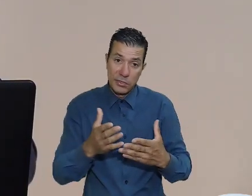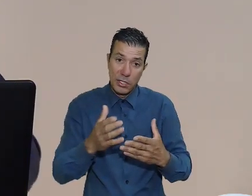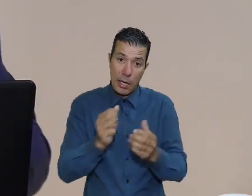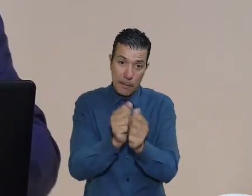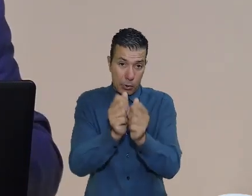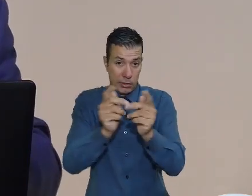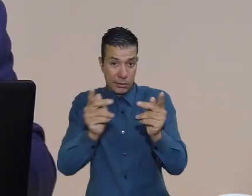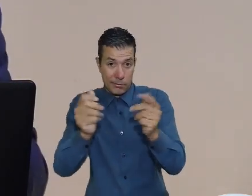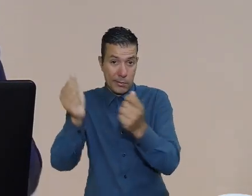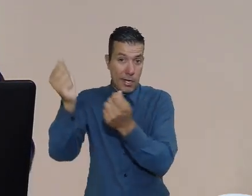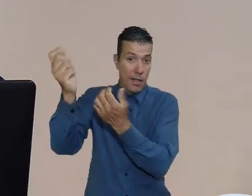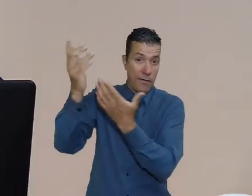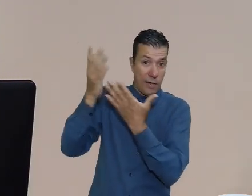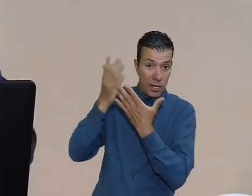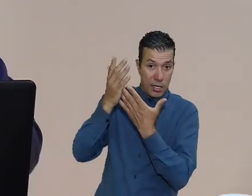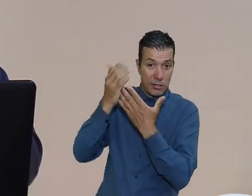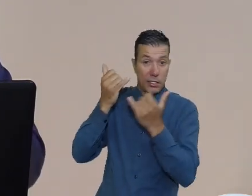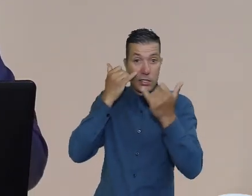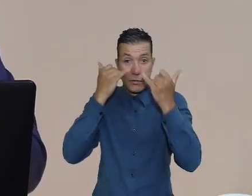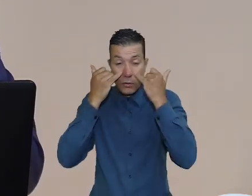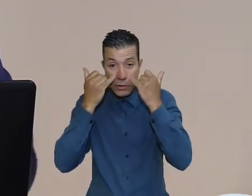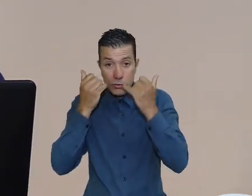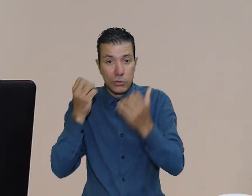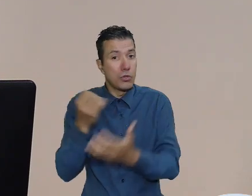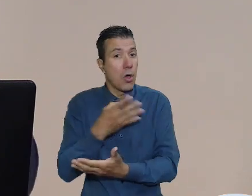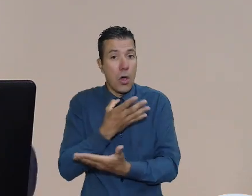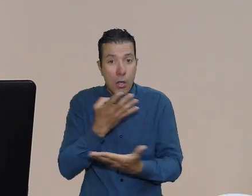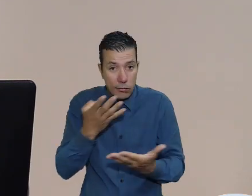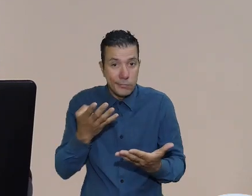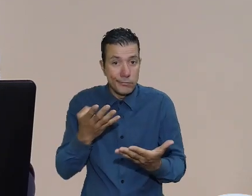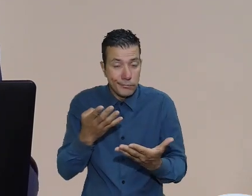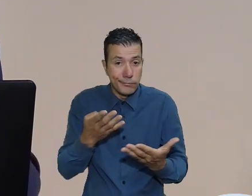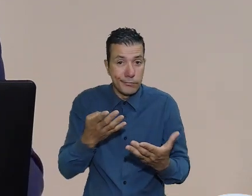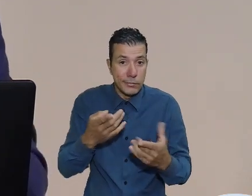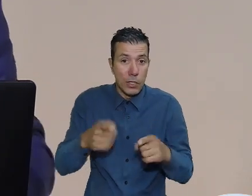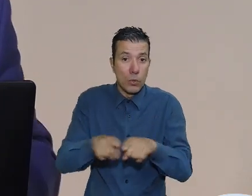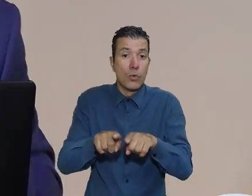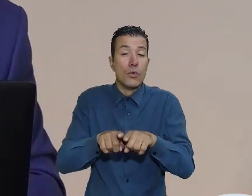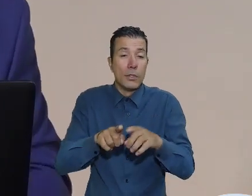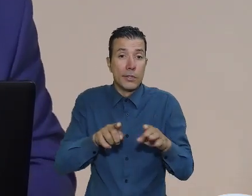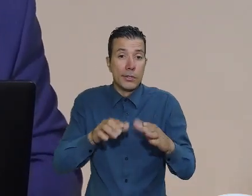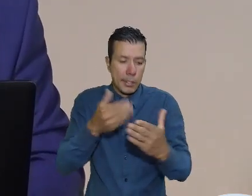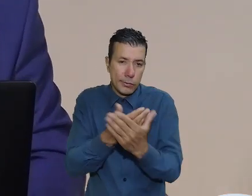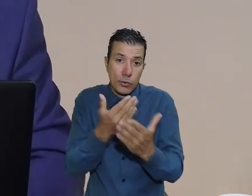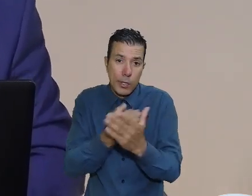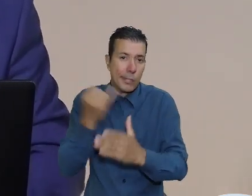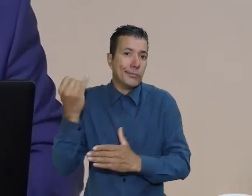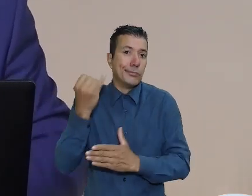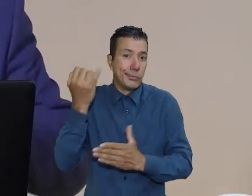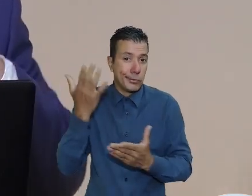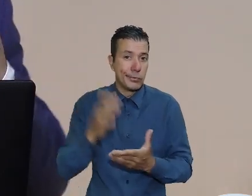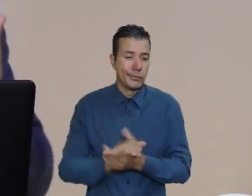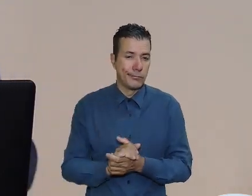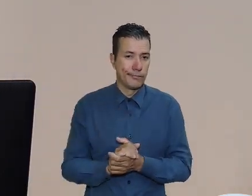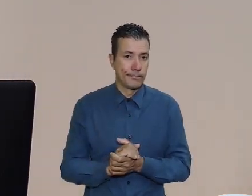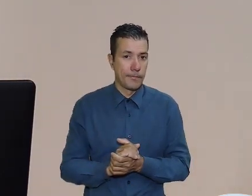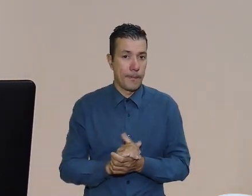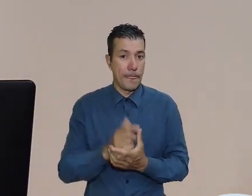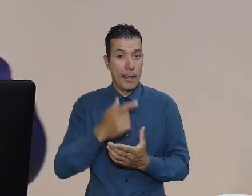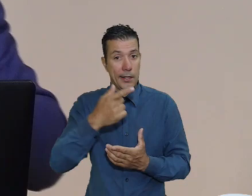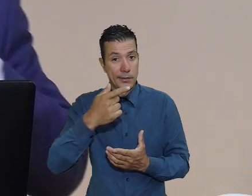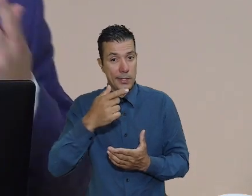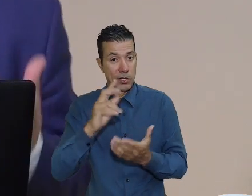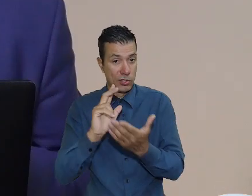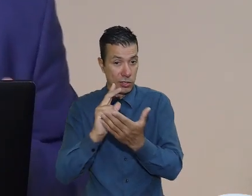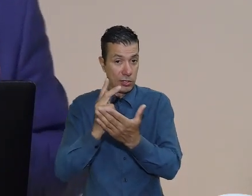sendo revelado, e novas informações estão acontecendo. E hoje, nós vamos estudar um tema muito importante. Nós já falamos sobre a sete